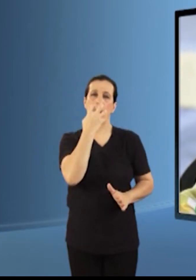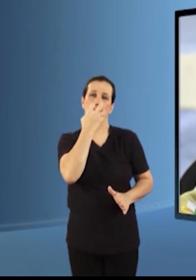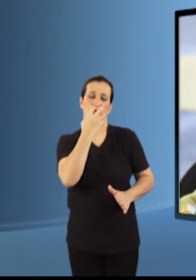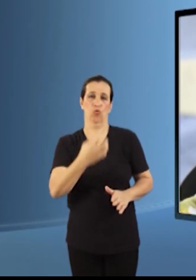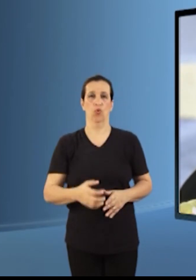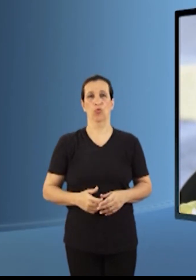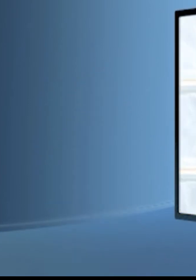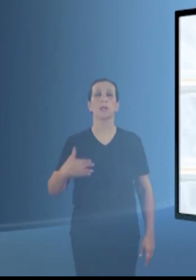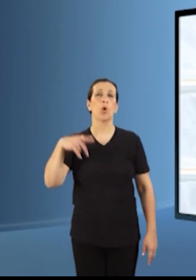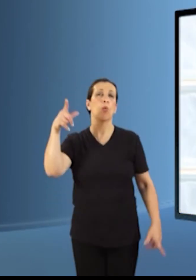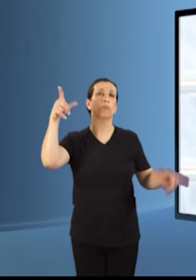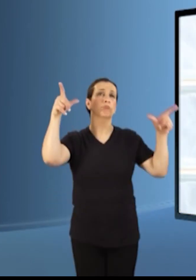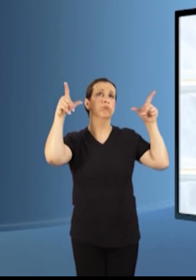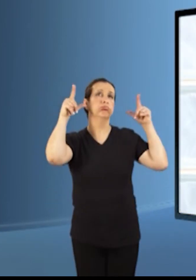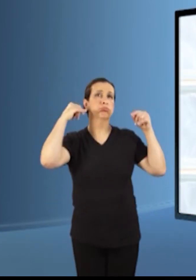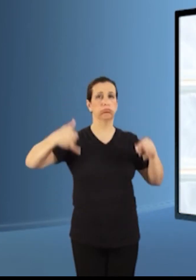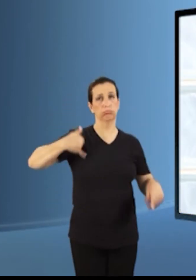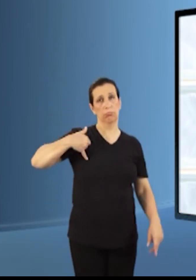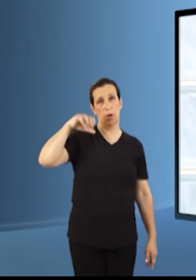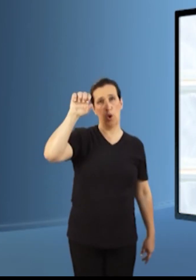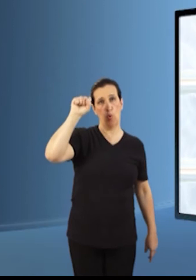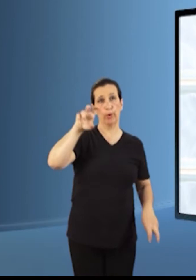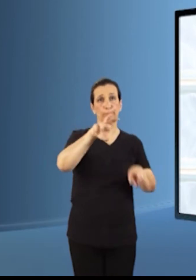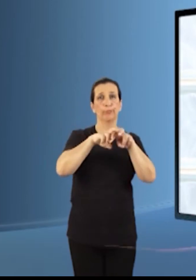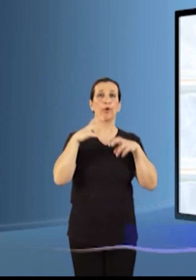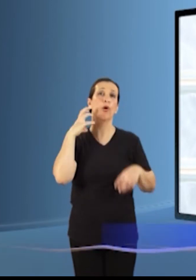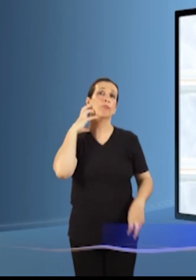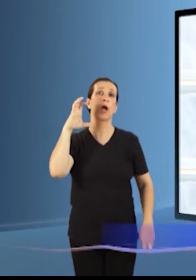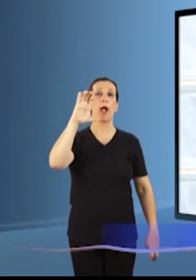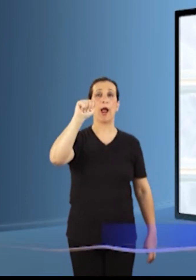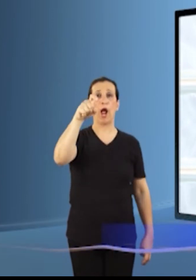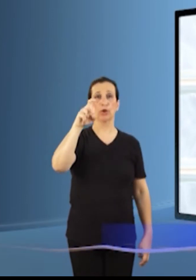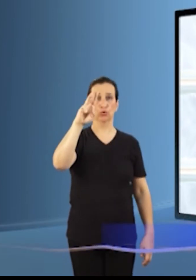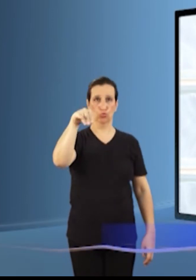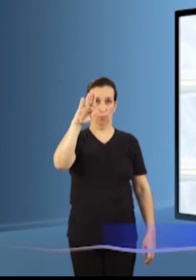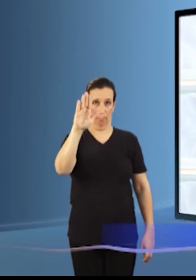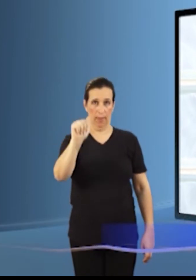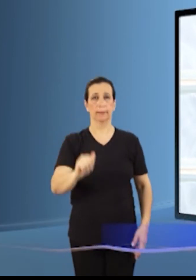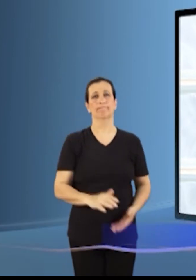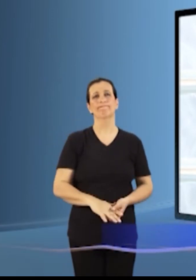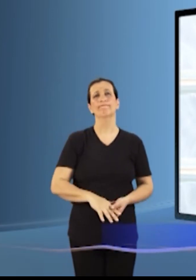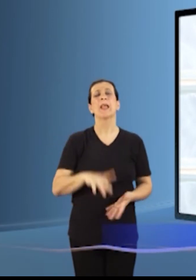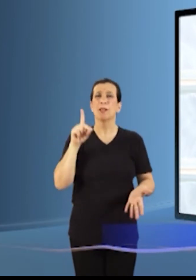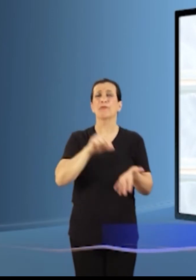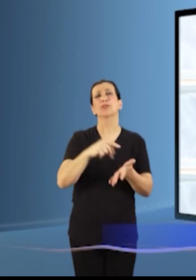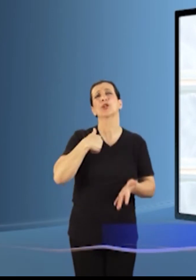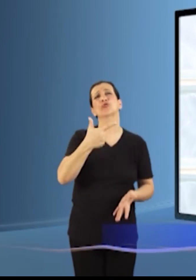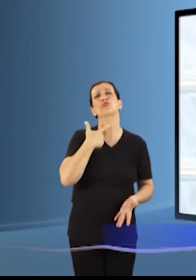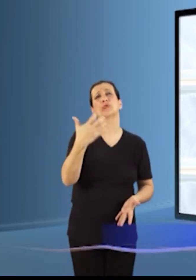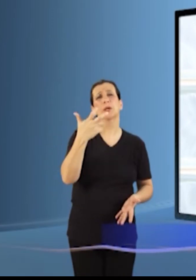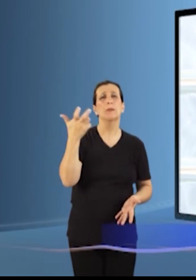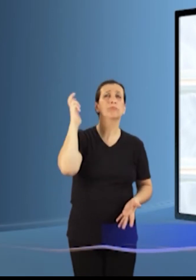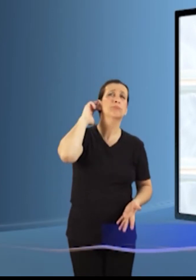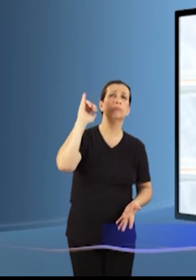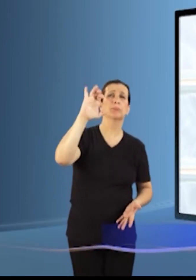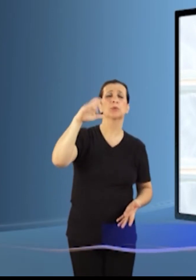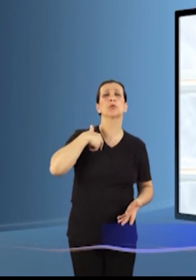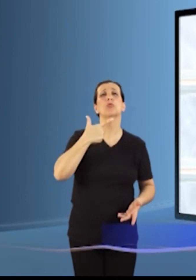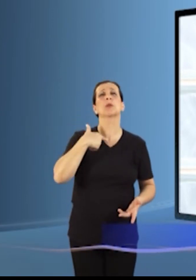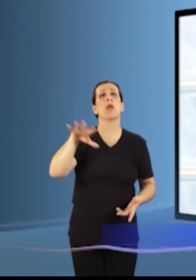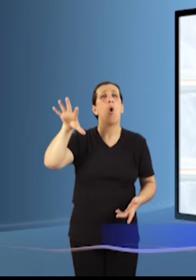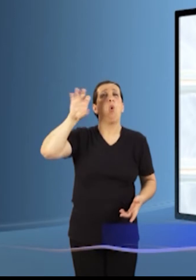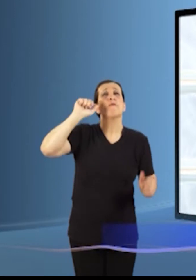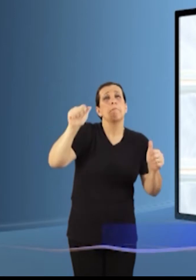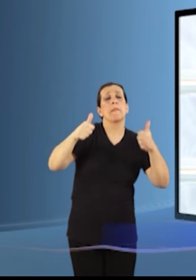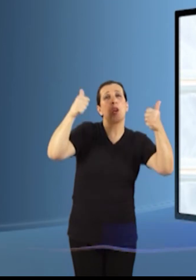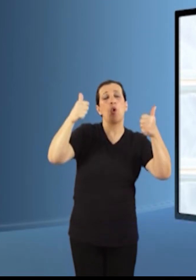de cachorro. Então, eu perdi a audição com 8 anos por causa de cachumba. E, na verdade, eu queria fazer um implante coclear, eu queria